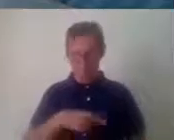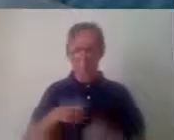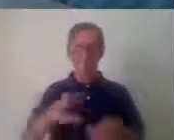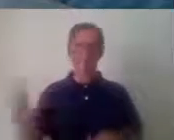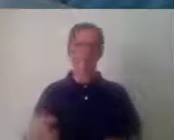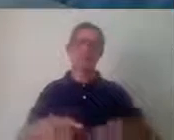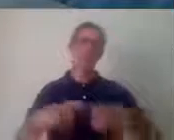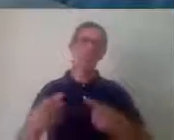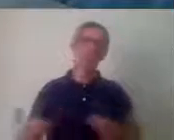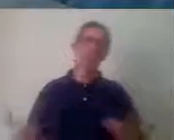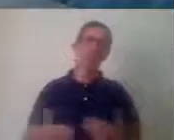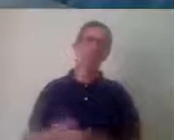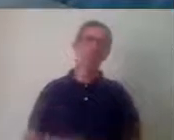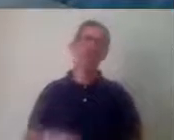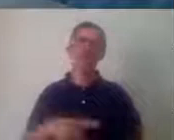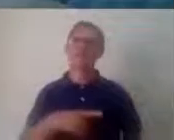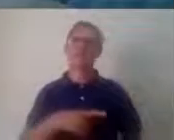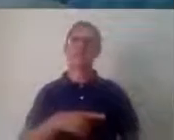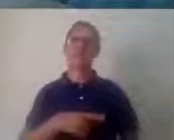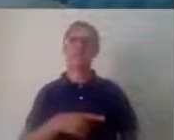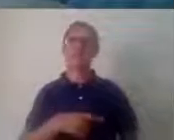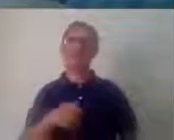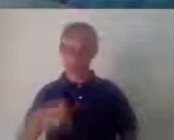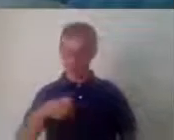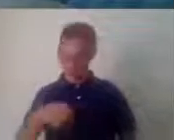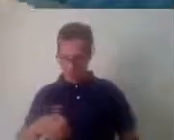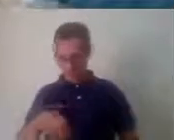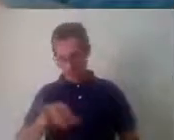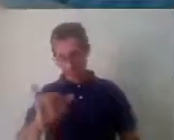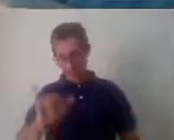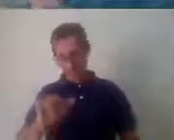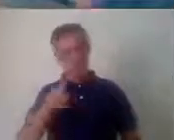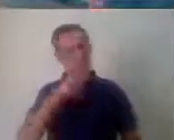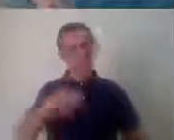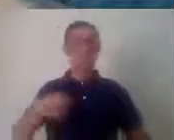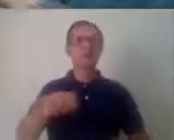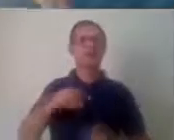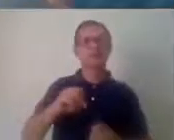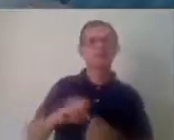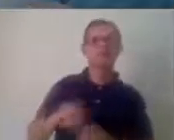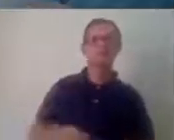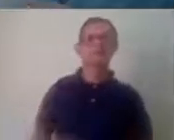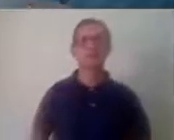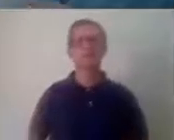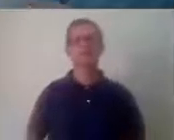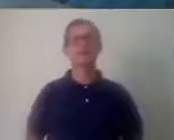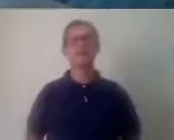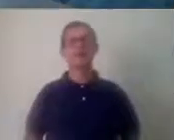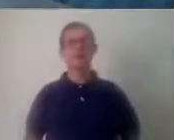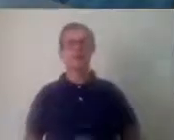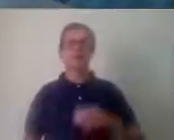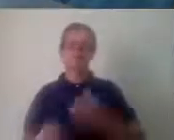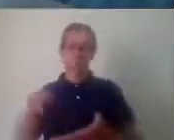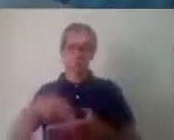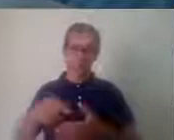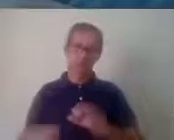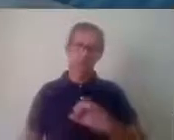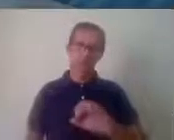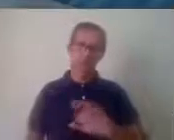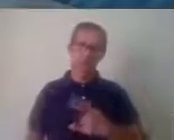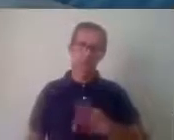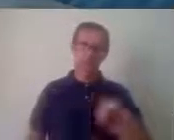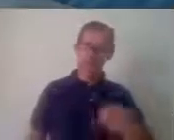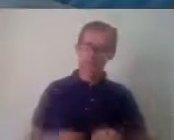valor. Agora, tem ali, apareceu um x, apareceu um y, professora, o que eu vou fazer? Você vai lá no ponto crítico, que você já encontrou,